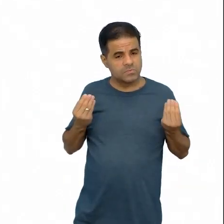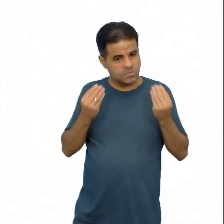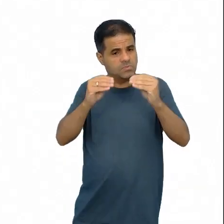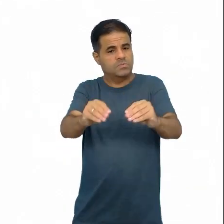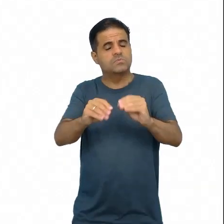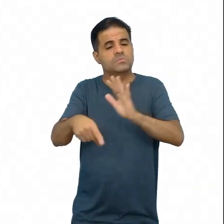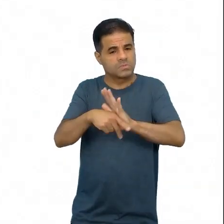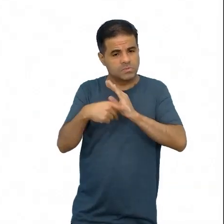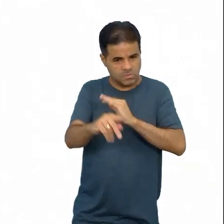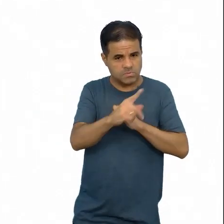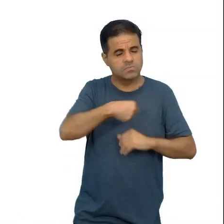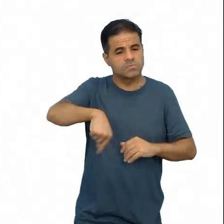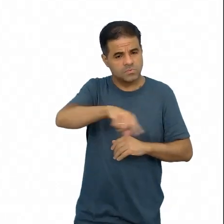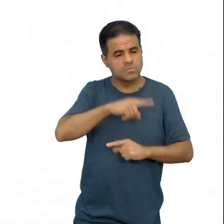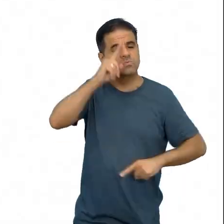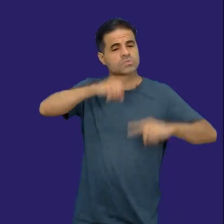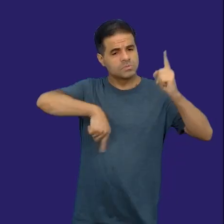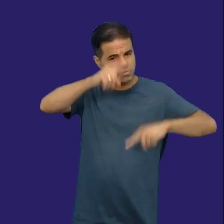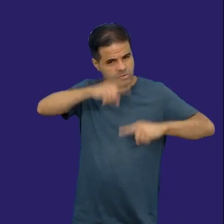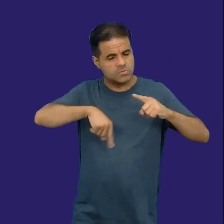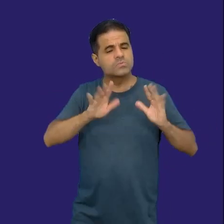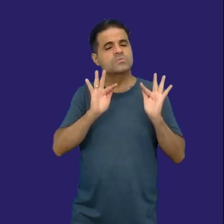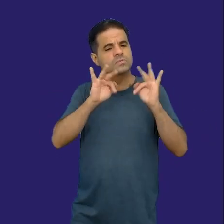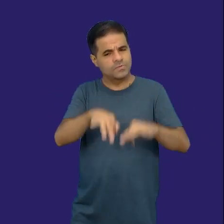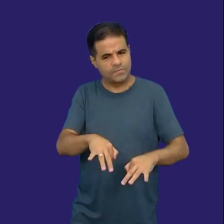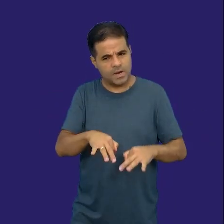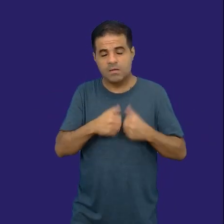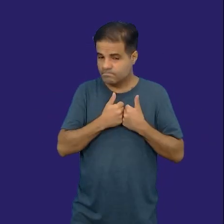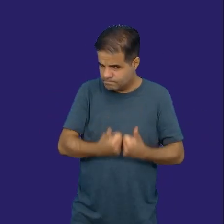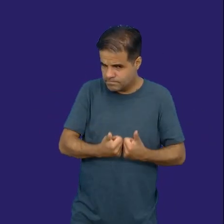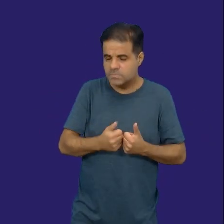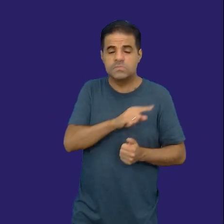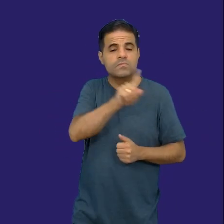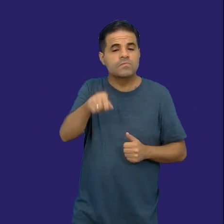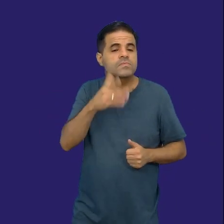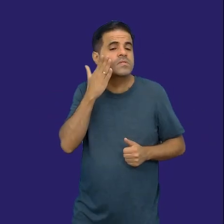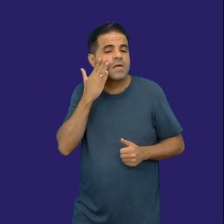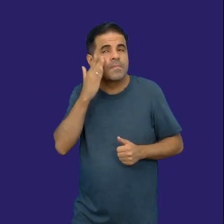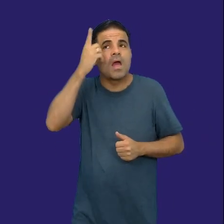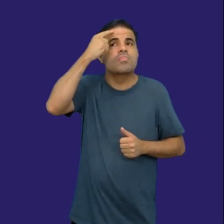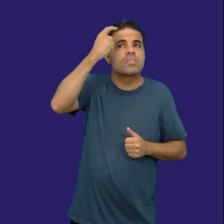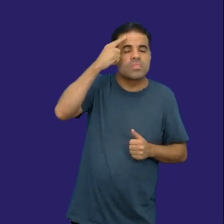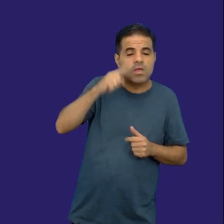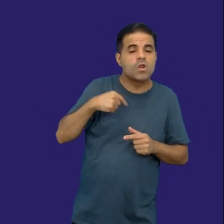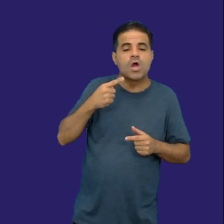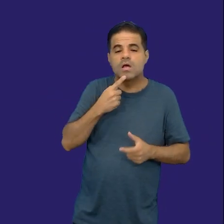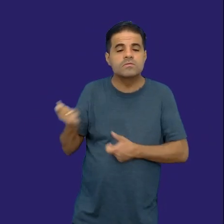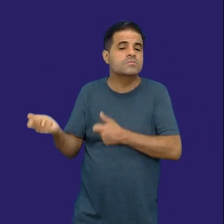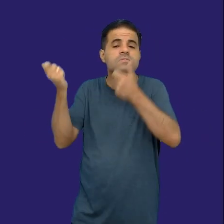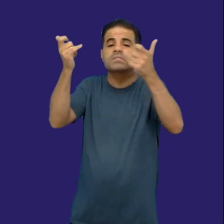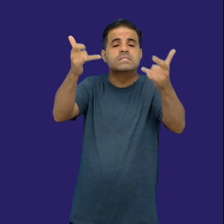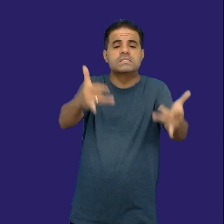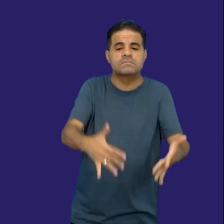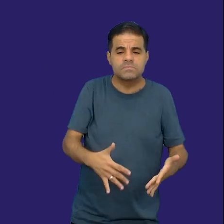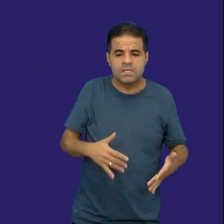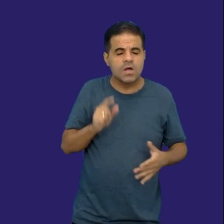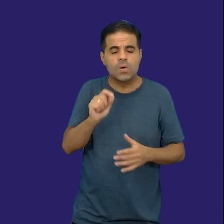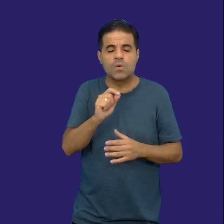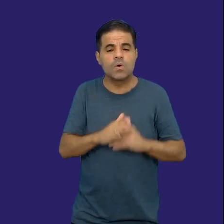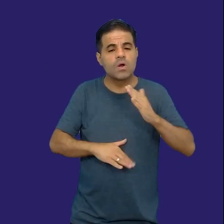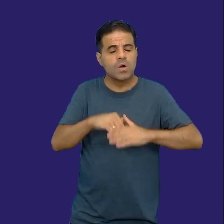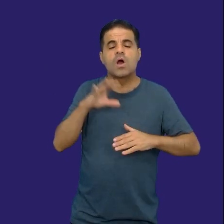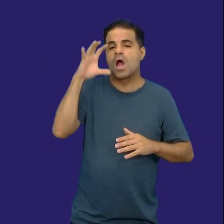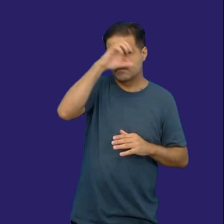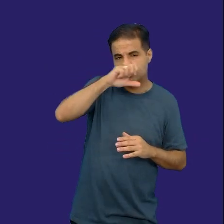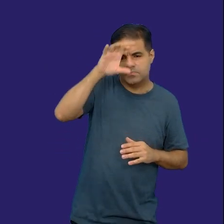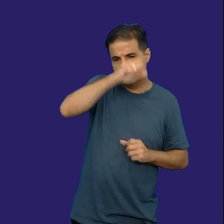faz parte tudo do nosso produto final aí para a gente, tá? Então, só para vocês terem uma ideia do que nós estamos falando a respeito dessa